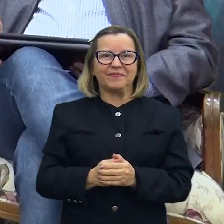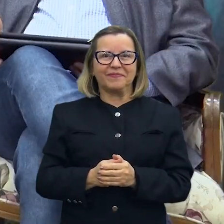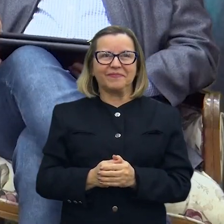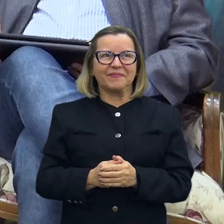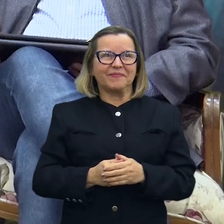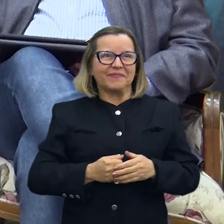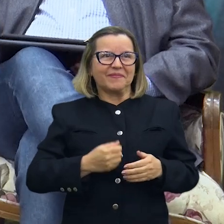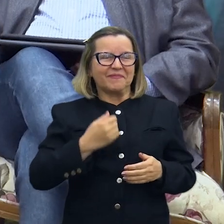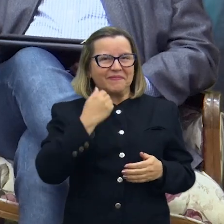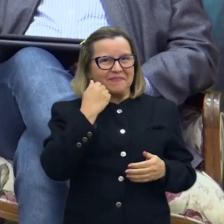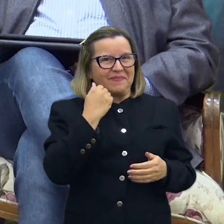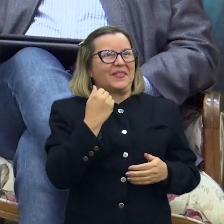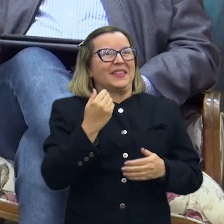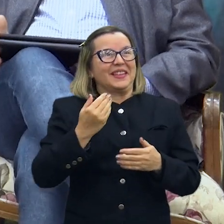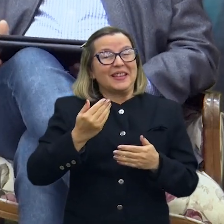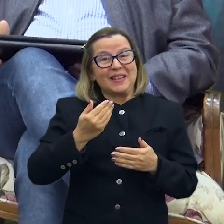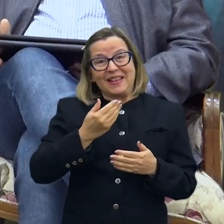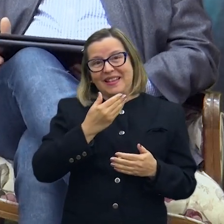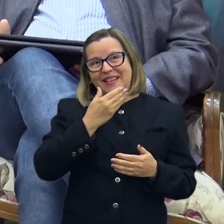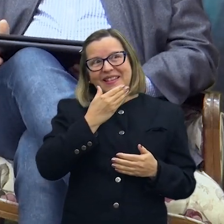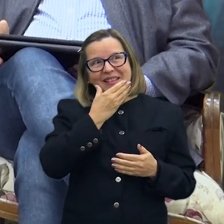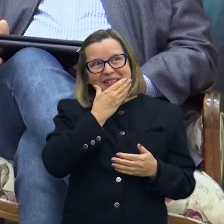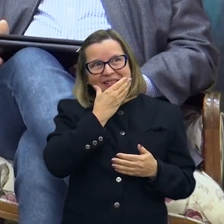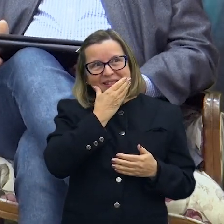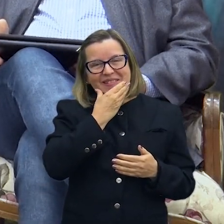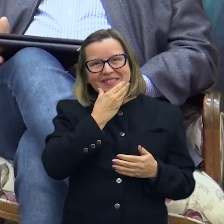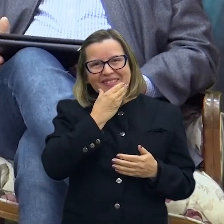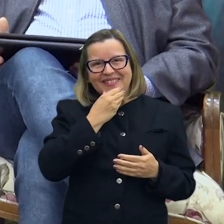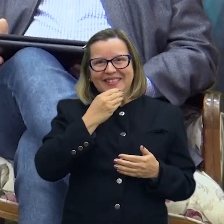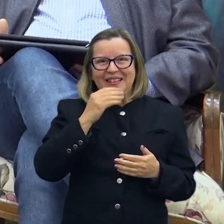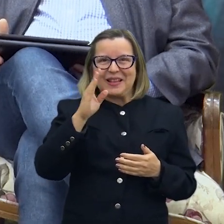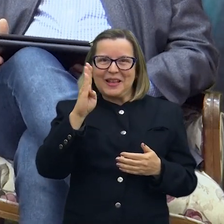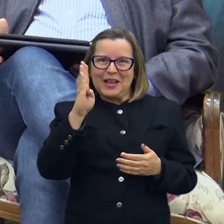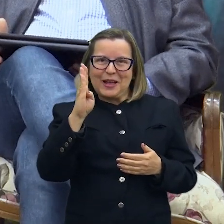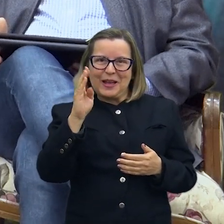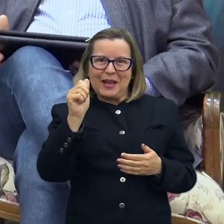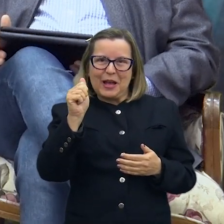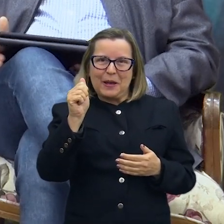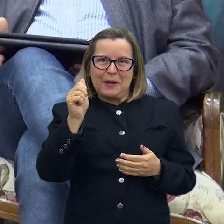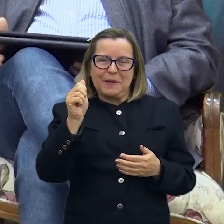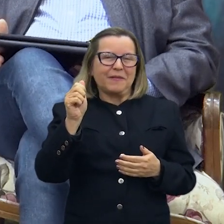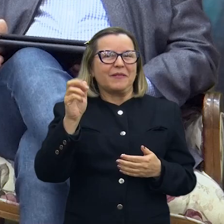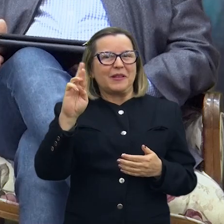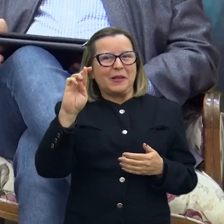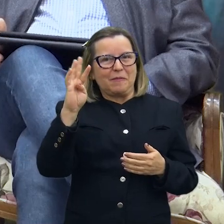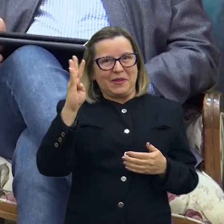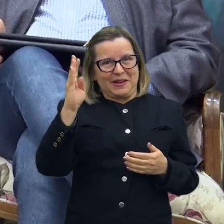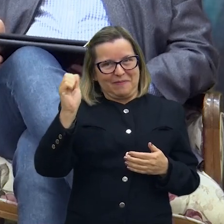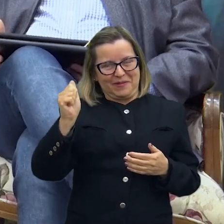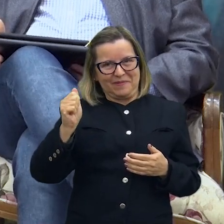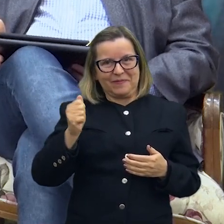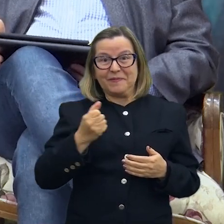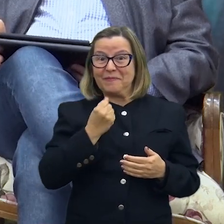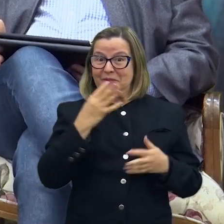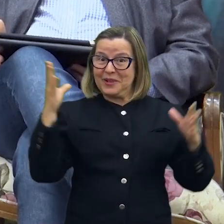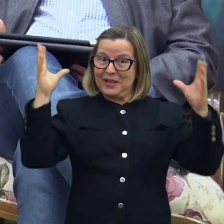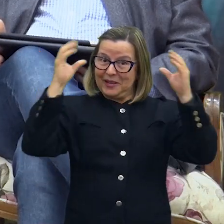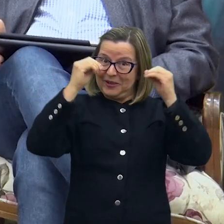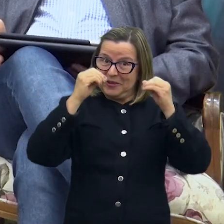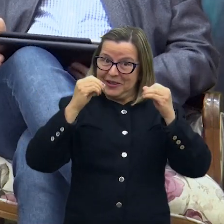Barba, boa noite. Oi, querido, tudo bem? Boa noite. Como você está? Como é que você está com a tua família nessa